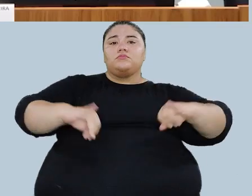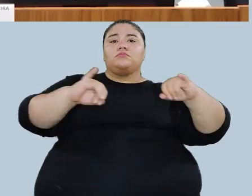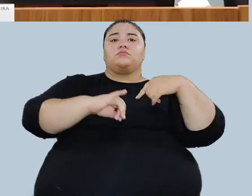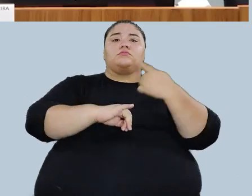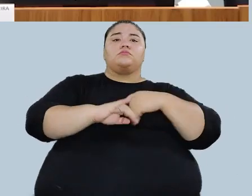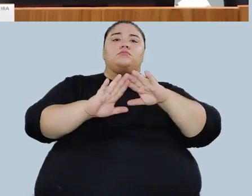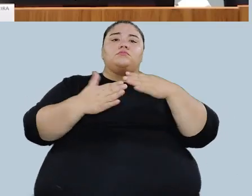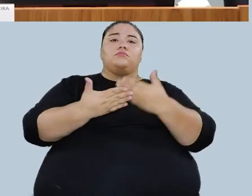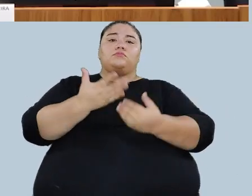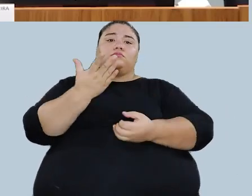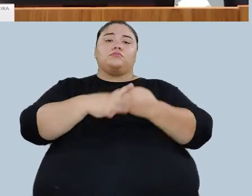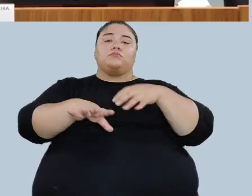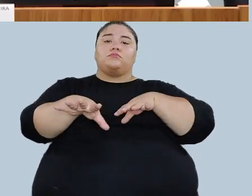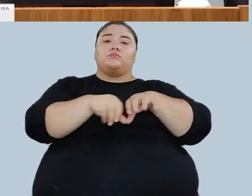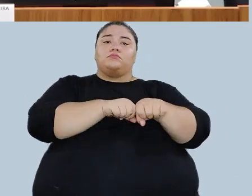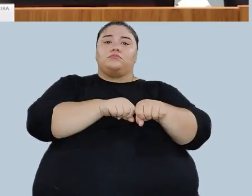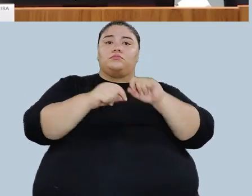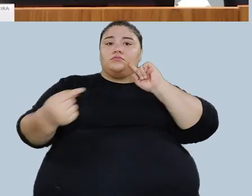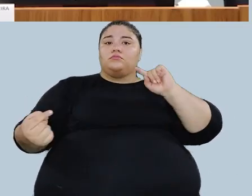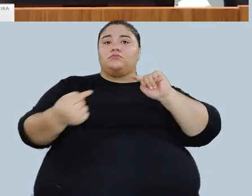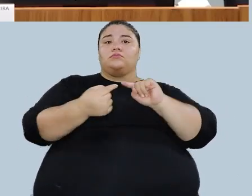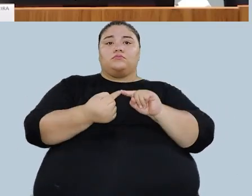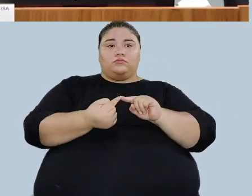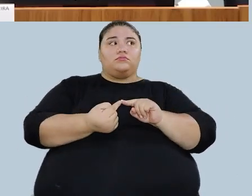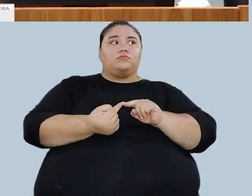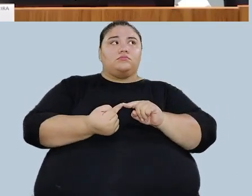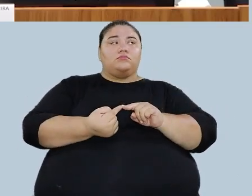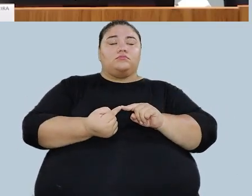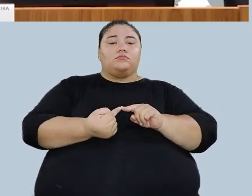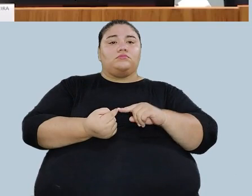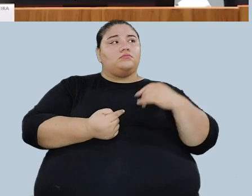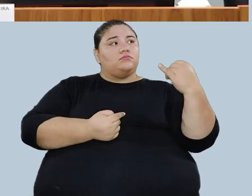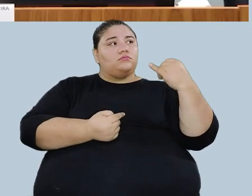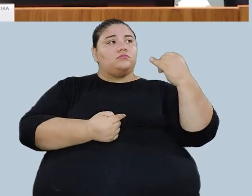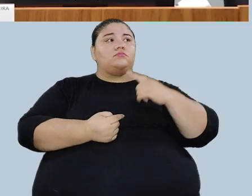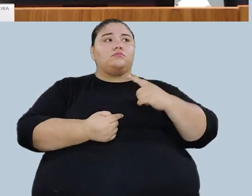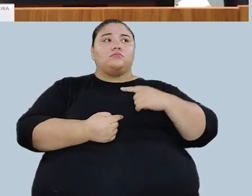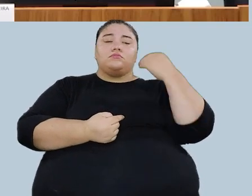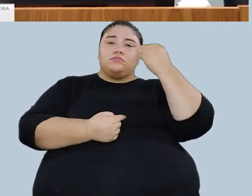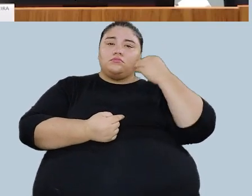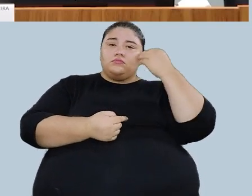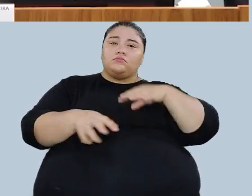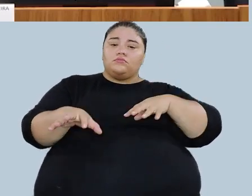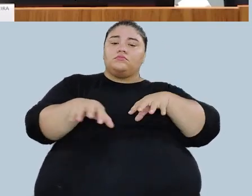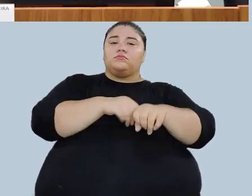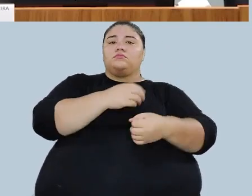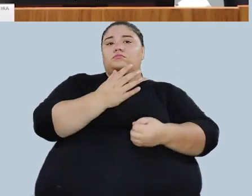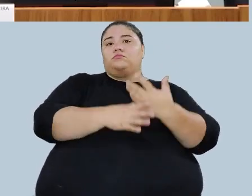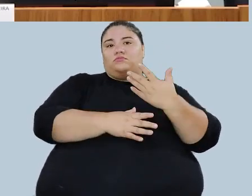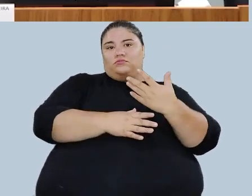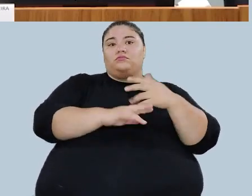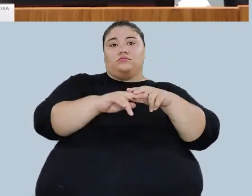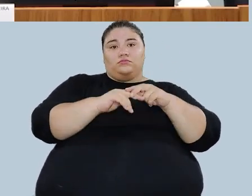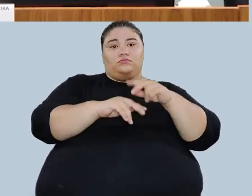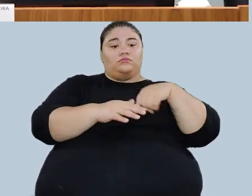uma escola de formação dedicada à importância de se ter uma escola de formação. E essa escola de formação